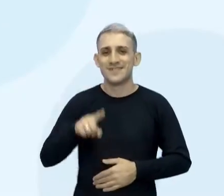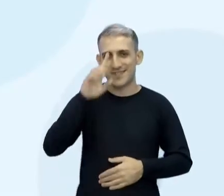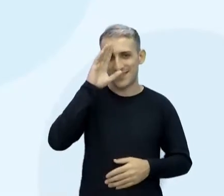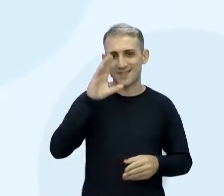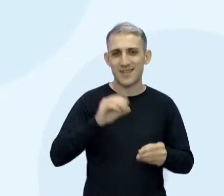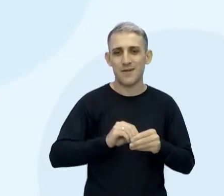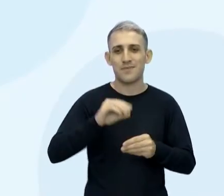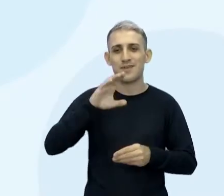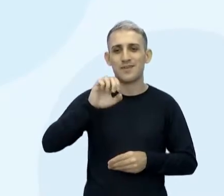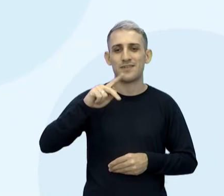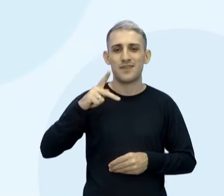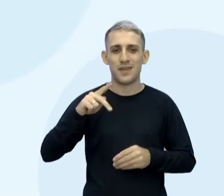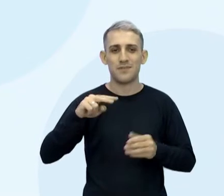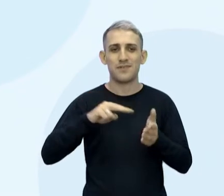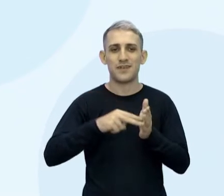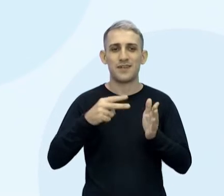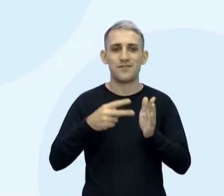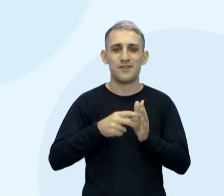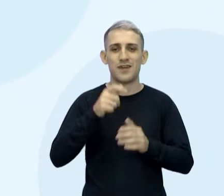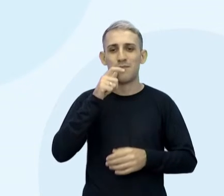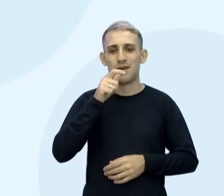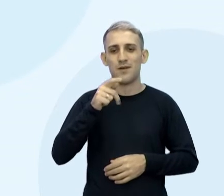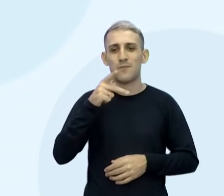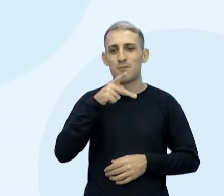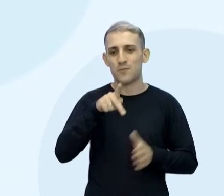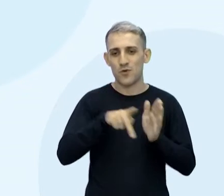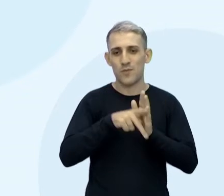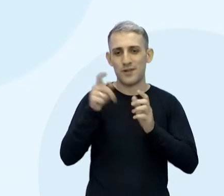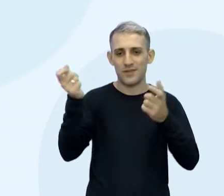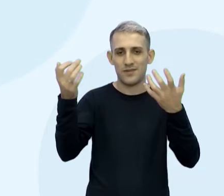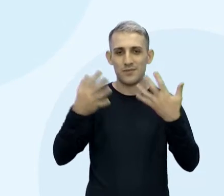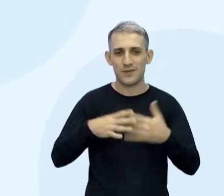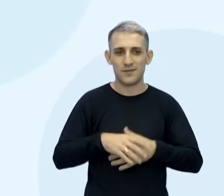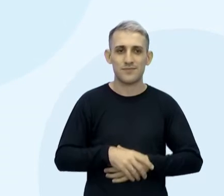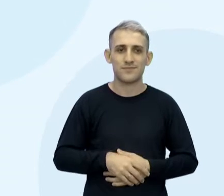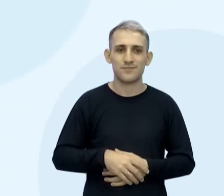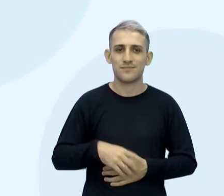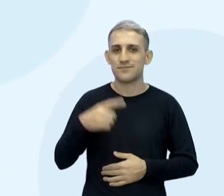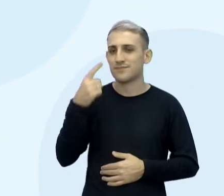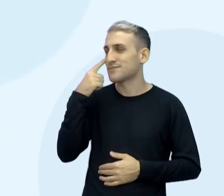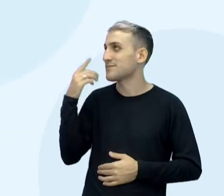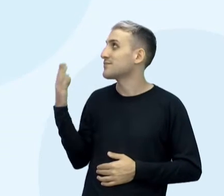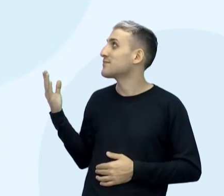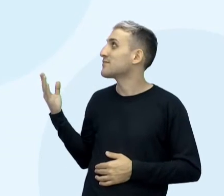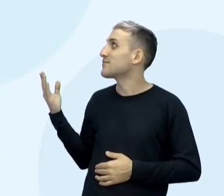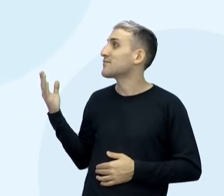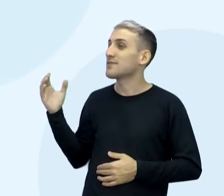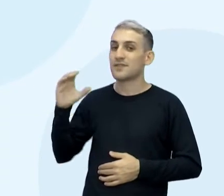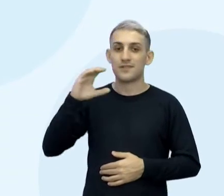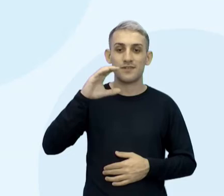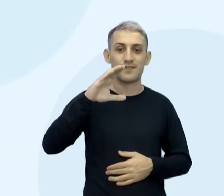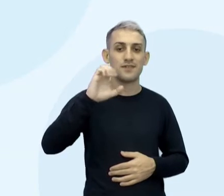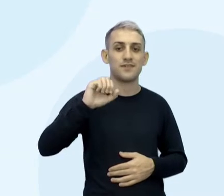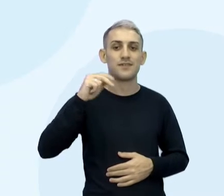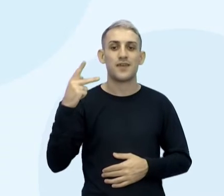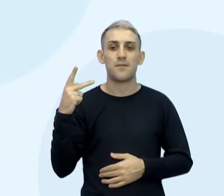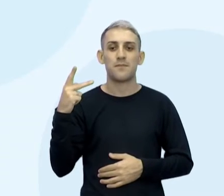que CEP significa Código de Endereçamento Postal? Vou colocar aqui, ó, CEP. Olha lá,